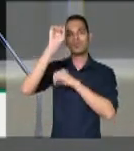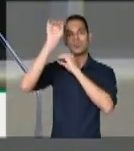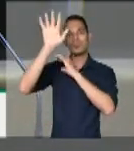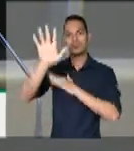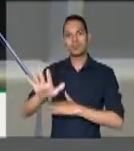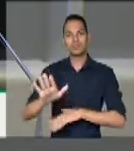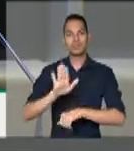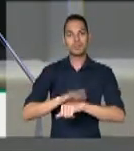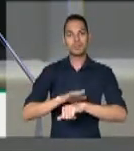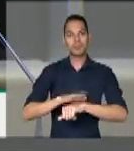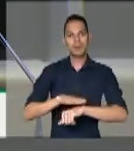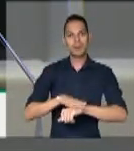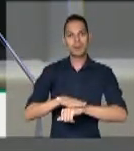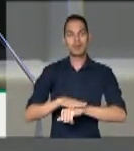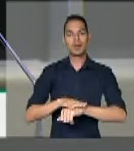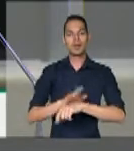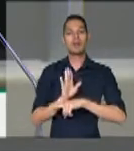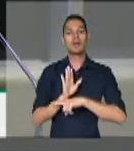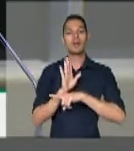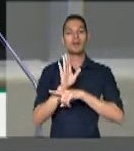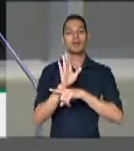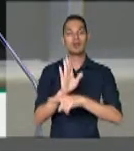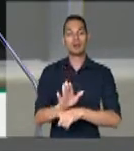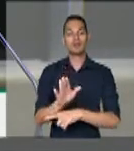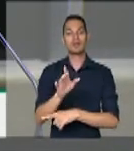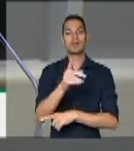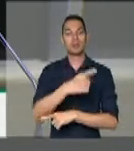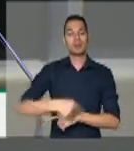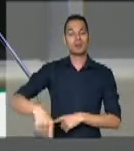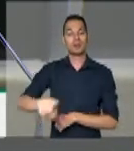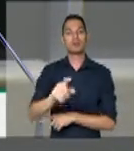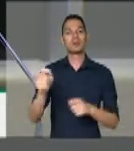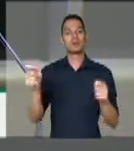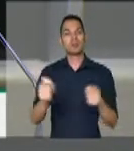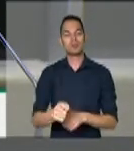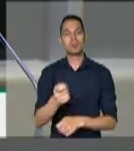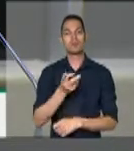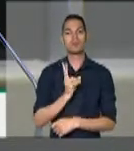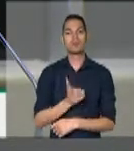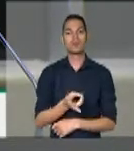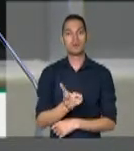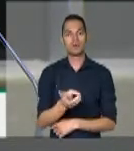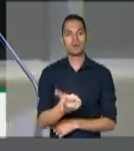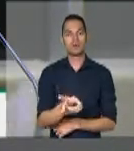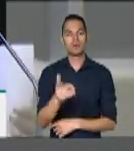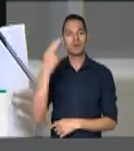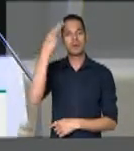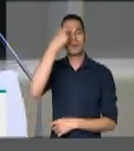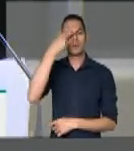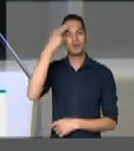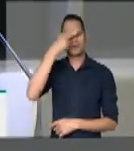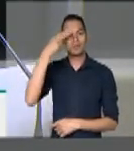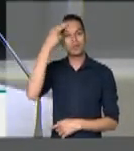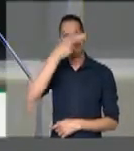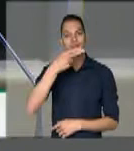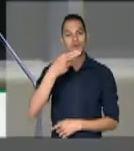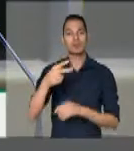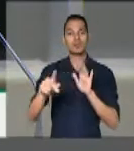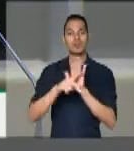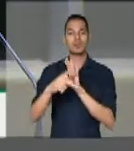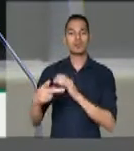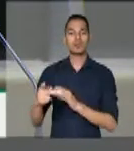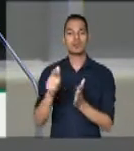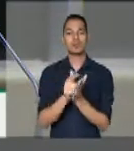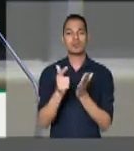neste momento, para que nós possamos dar continuidade aos sonhos de Paulo